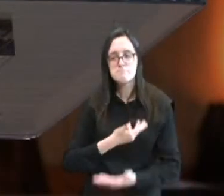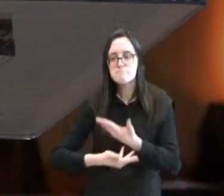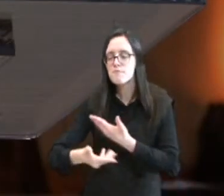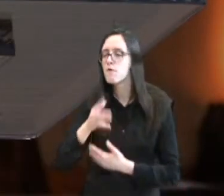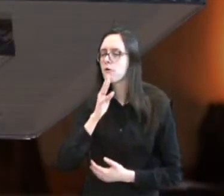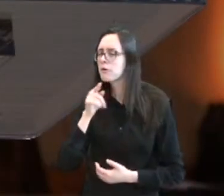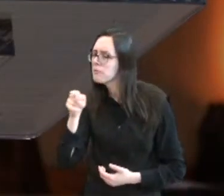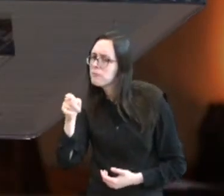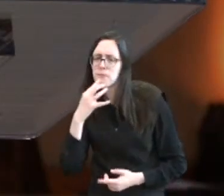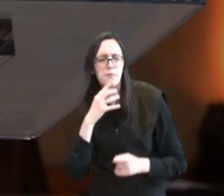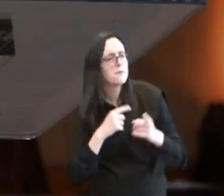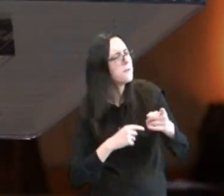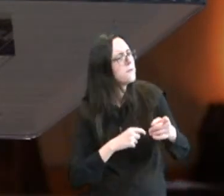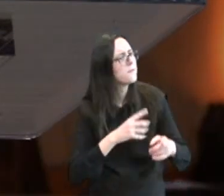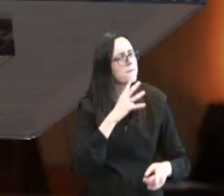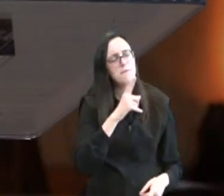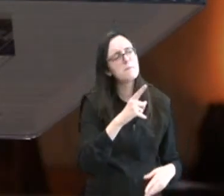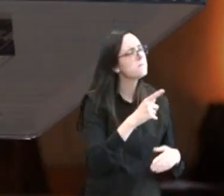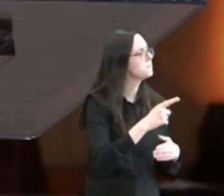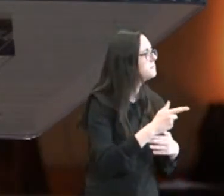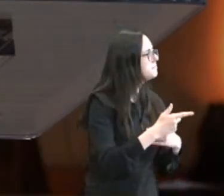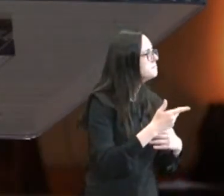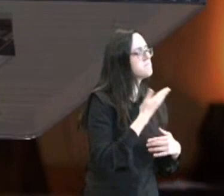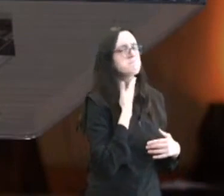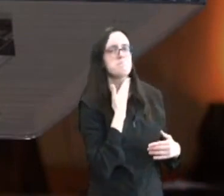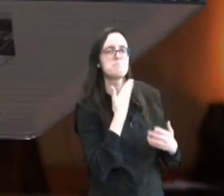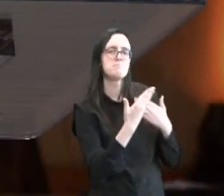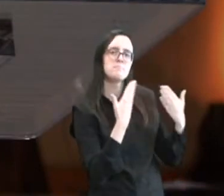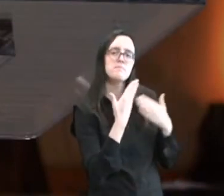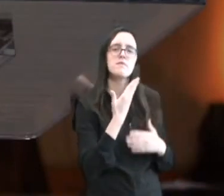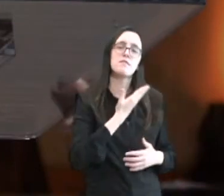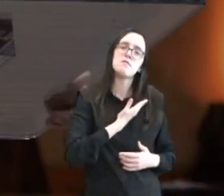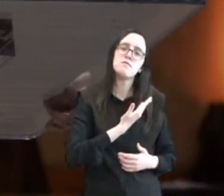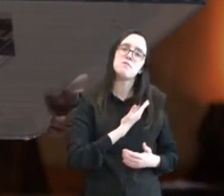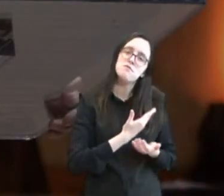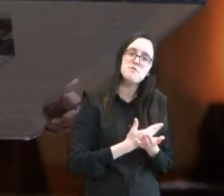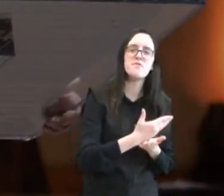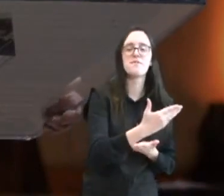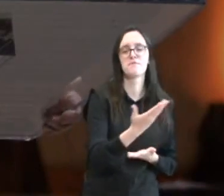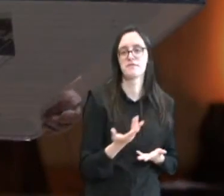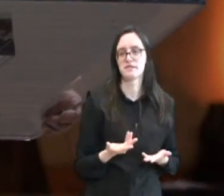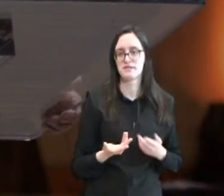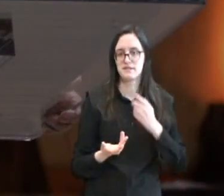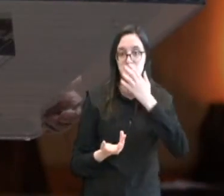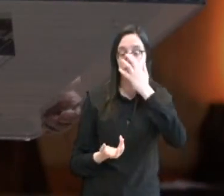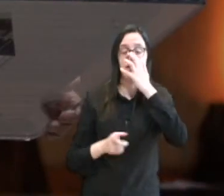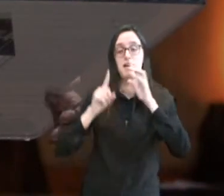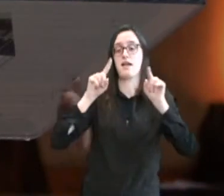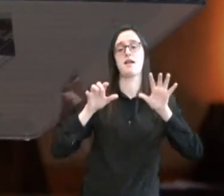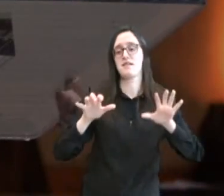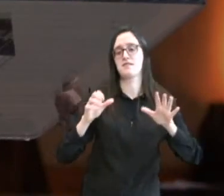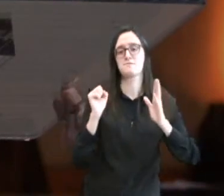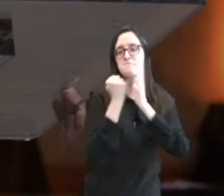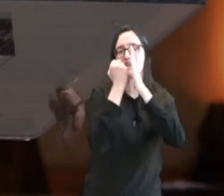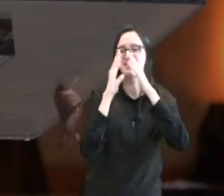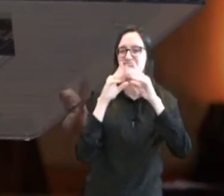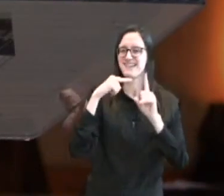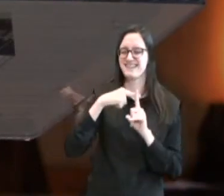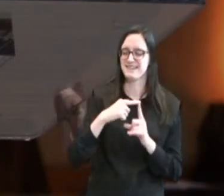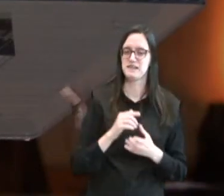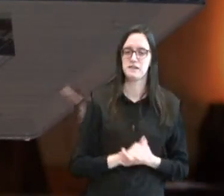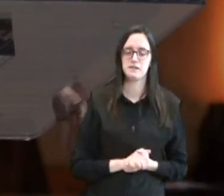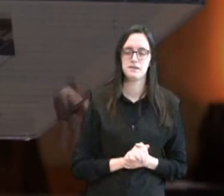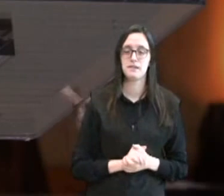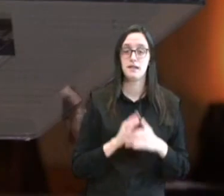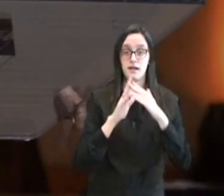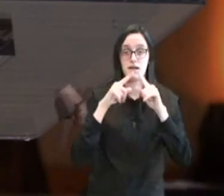conhecer o outro irmão, de bater papo, de fazer amizade. São marcas da igreja. É